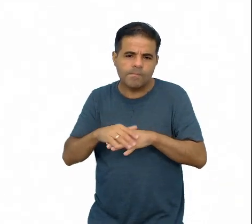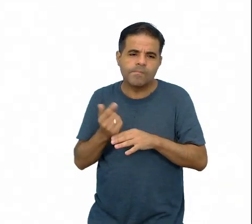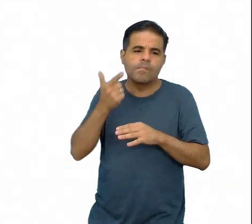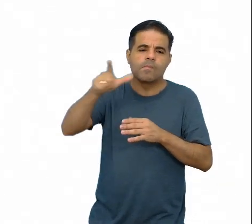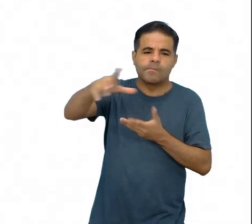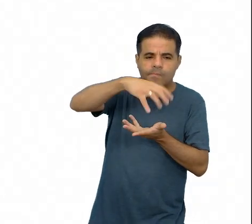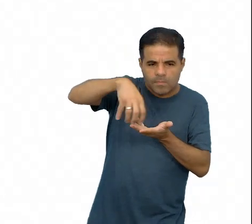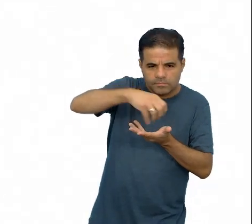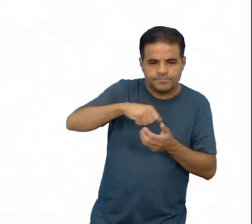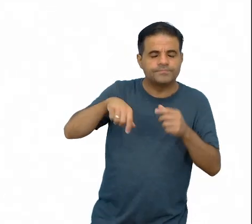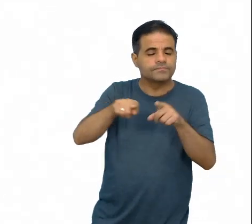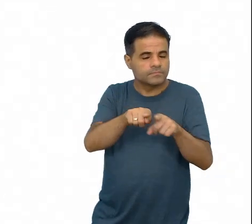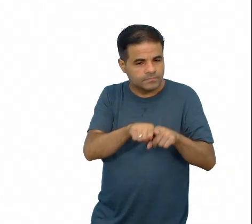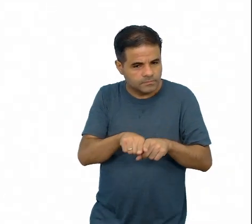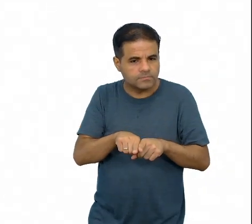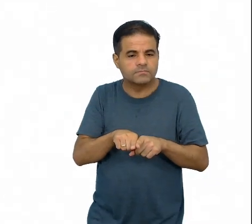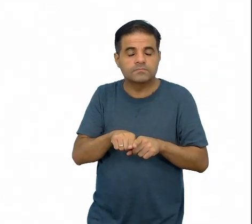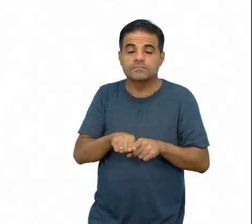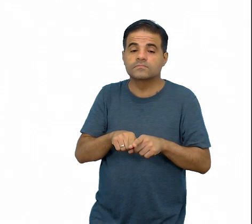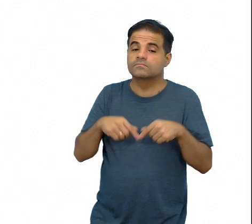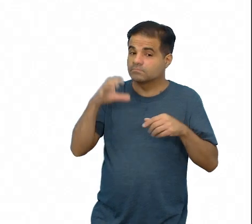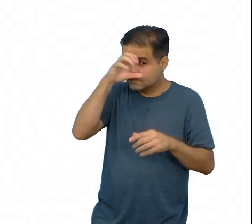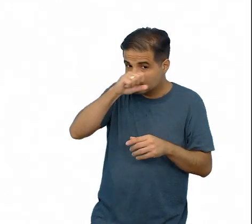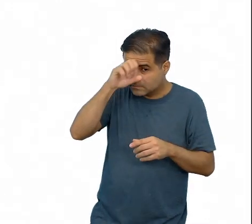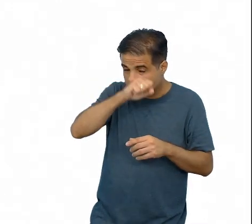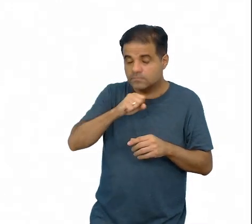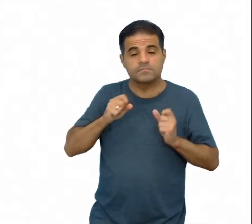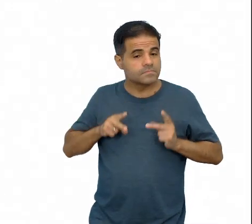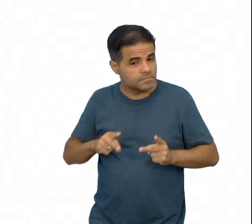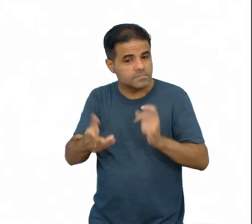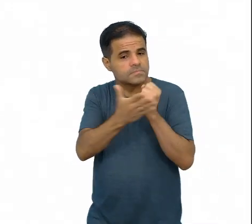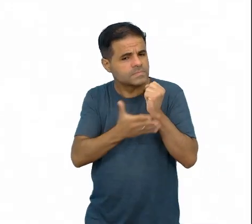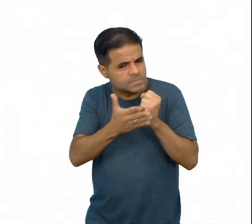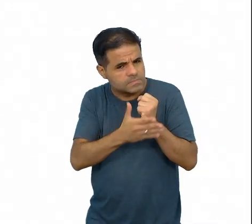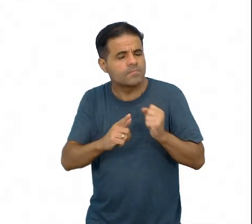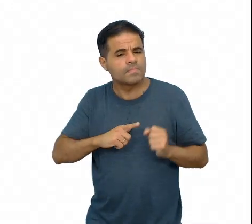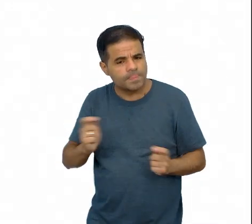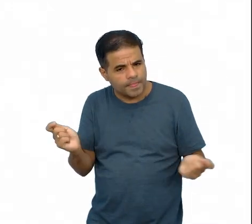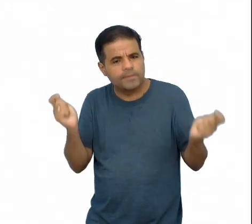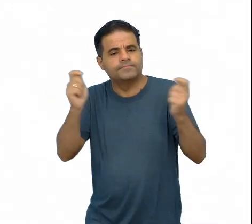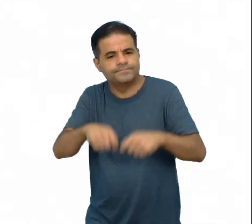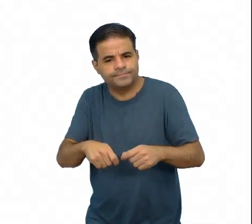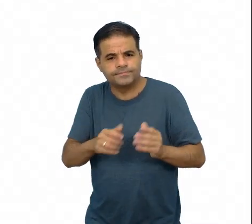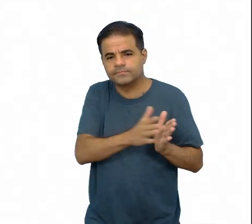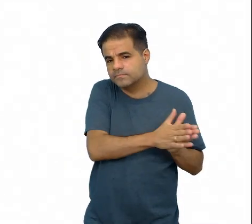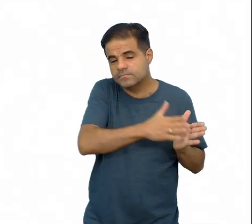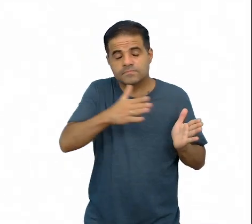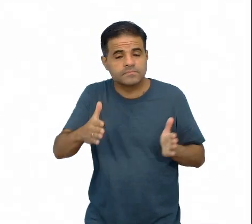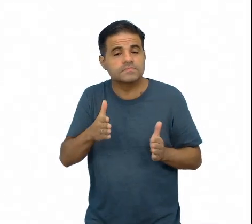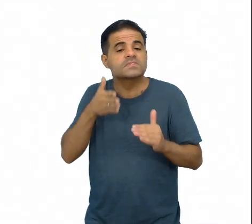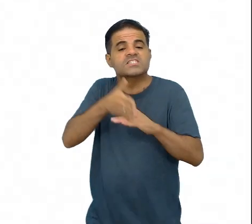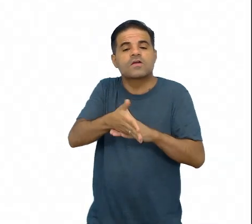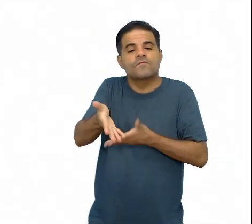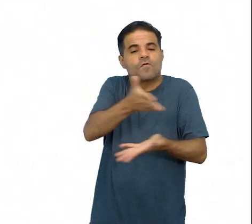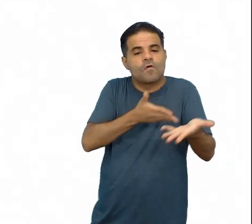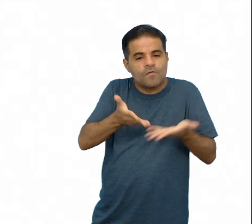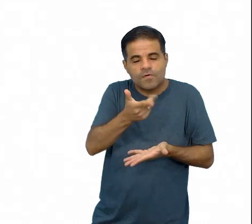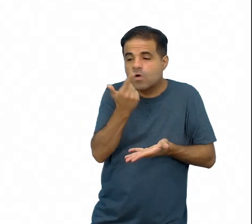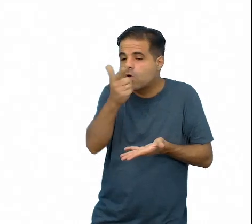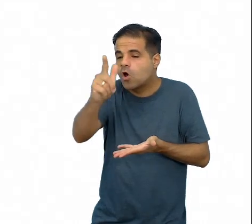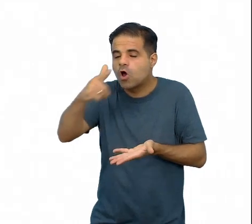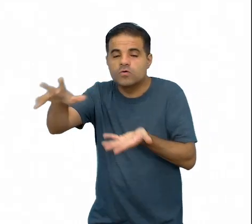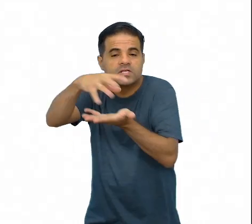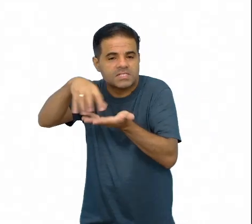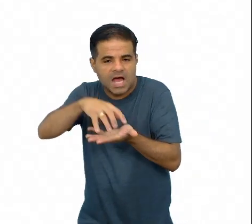outras áreas também, né, que a aprendizagem baseada em projetos, ela tem essa possibilidade, tá, de envolver outras áreas ou